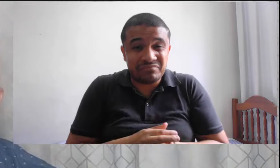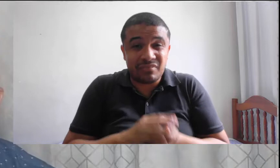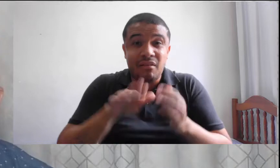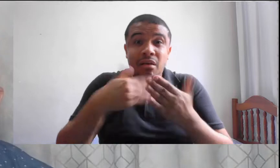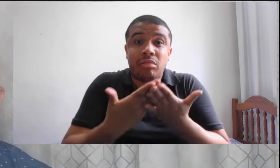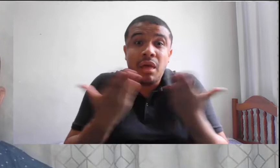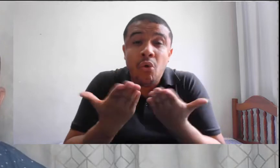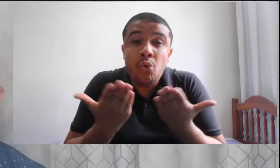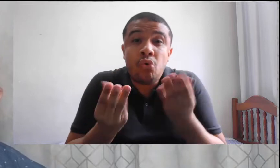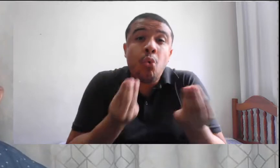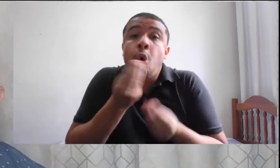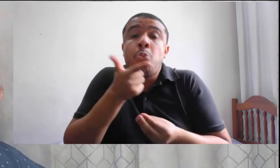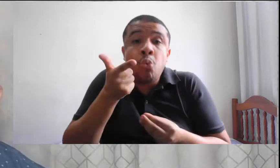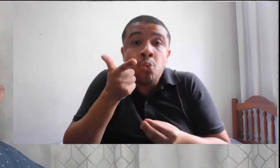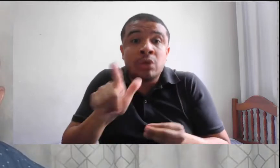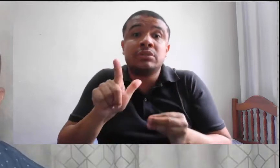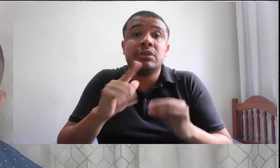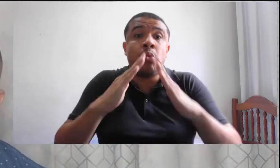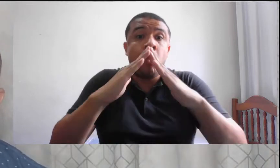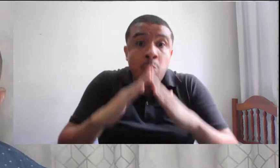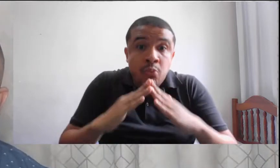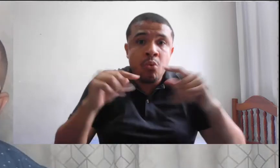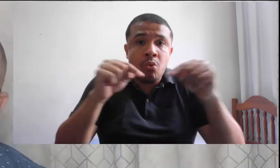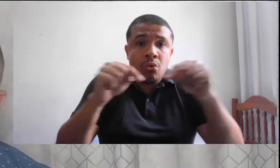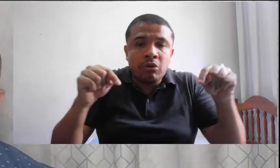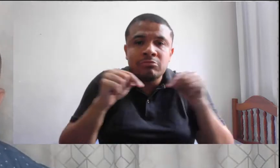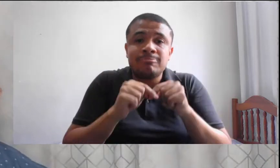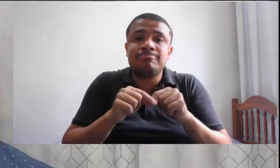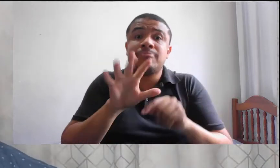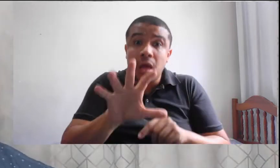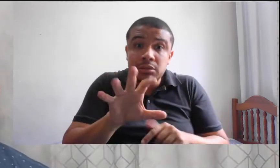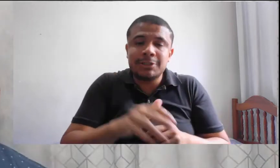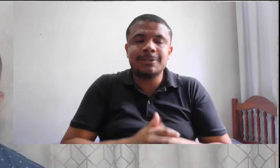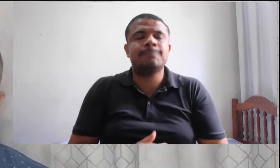Eu até hoje ainda não sei bem como é que a gente morava ali. Mas era assim.